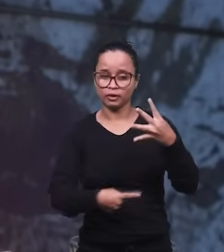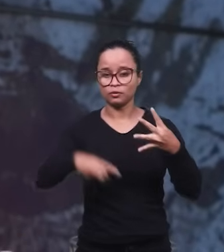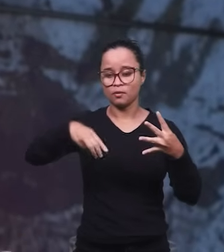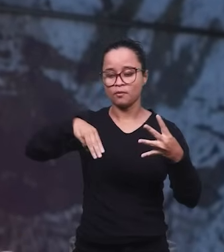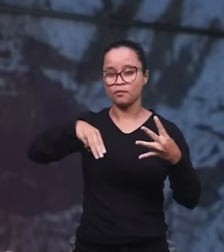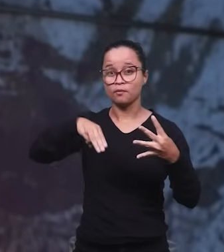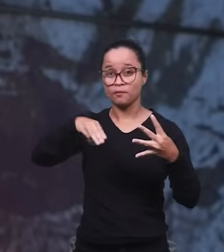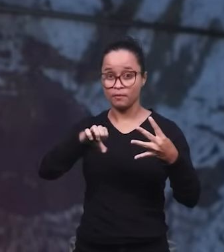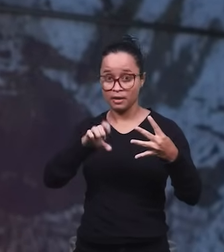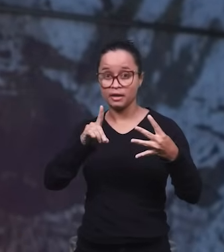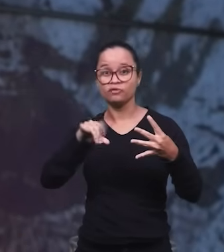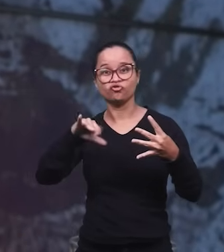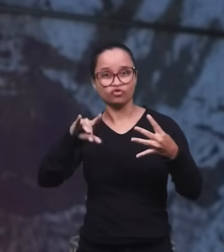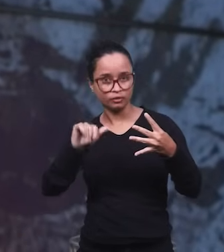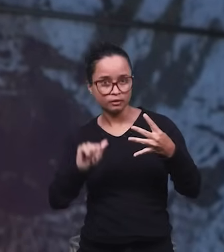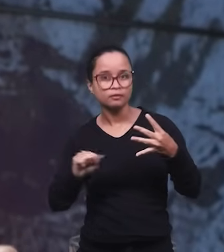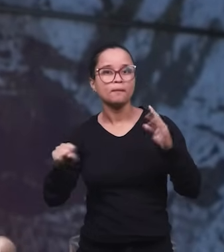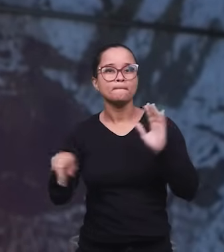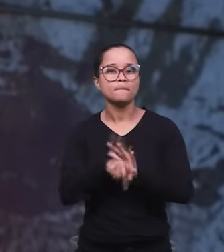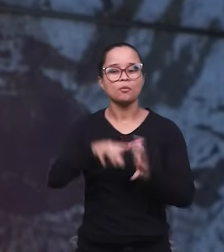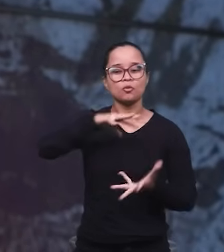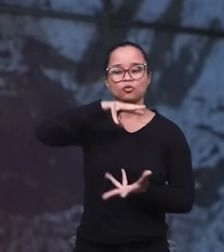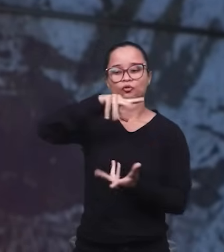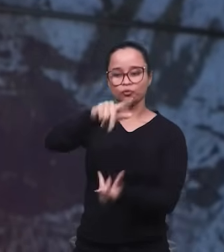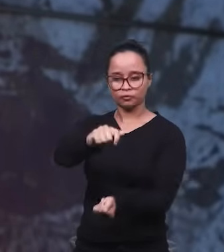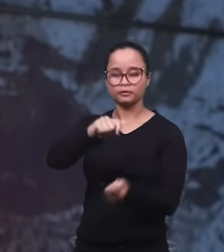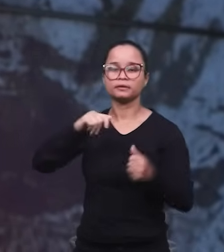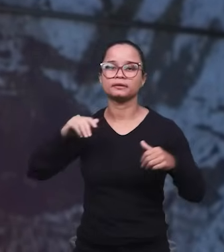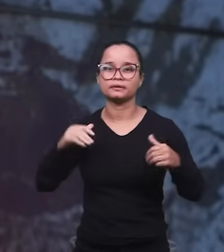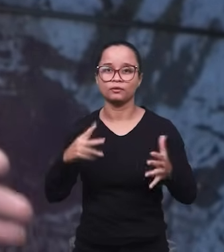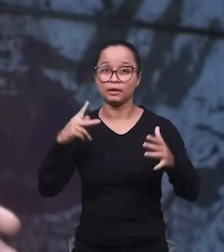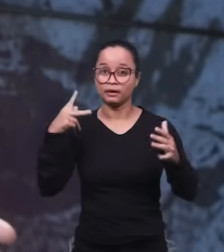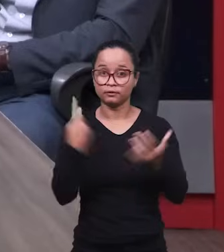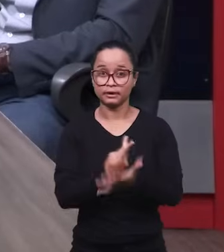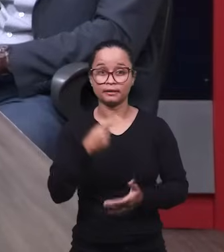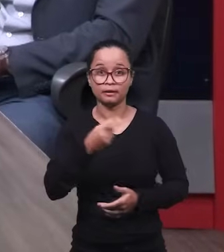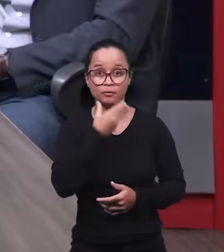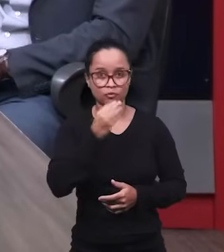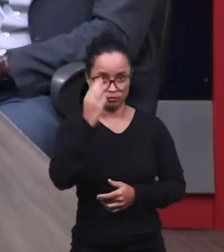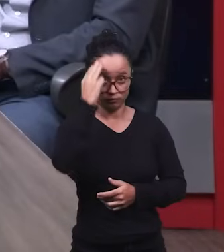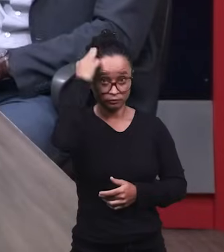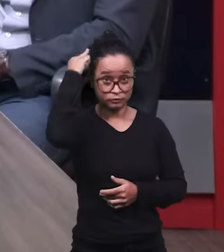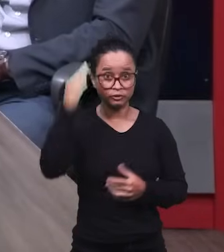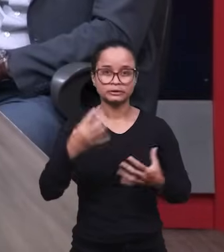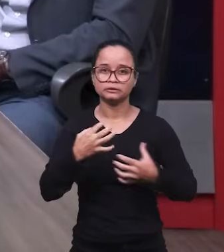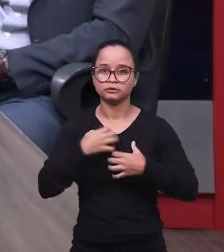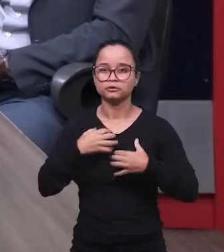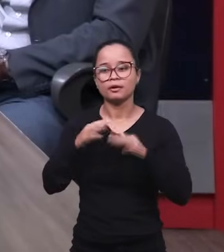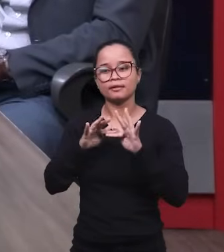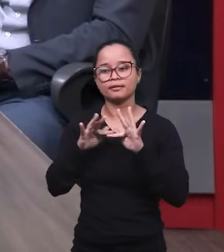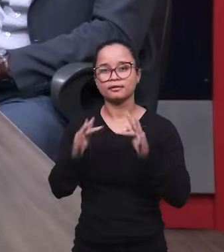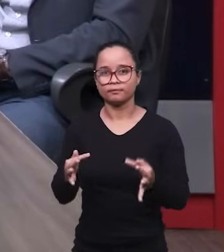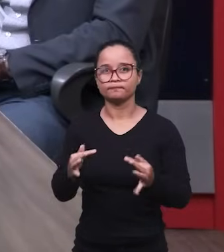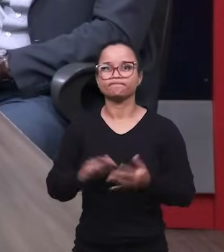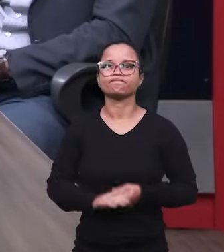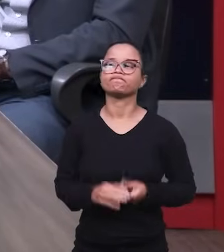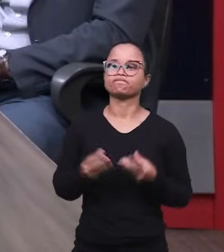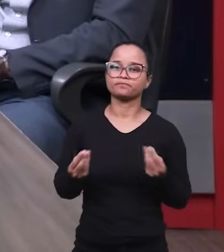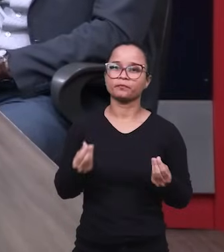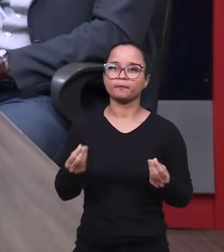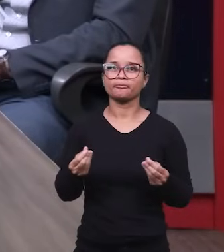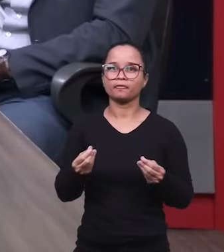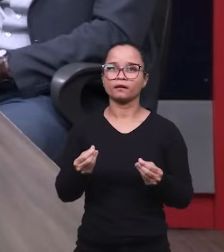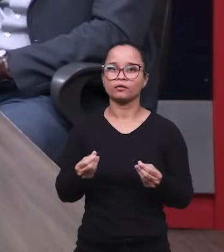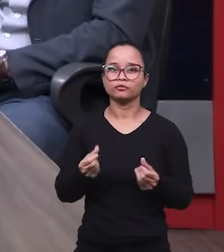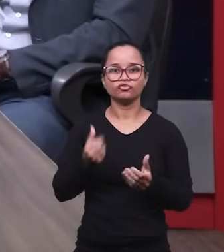do universo, e ele acontece, para Newton, numa forma mais simples de dizer, de